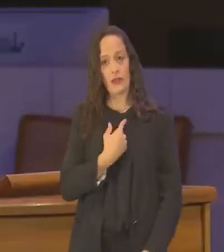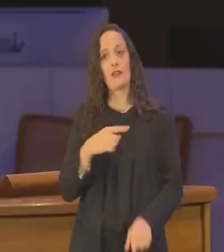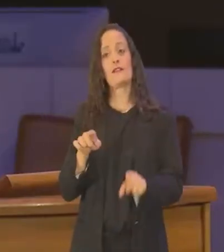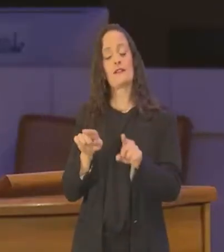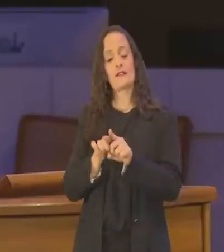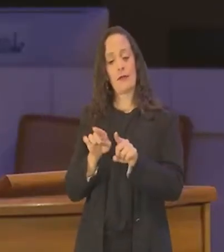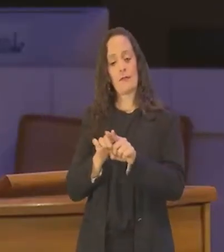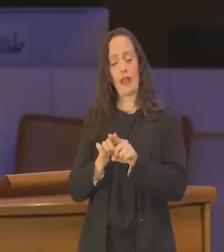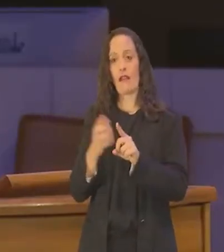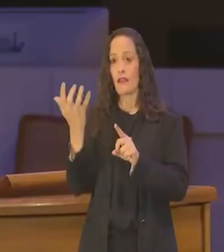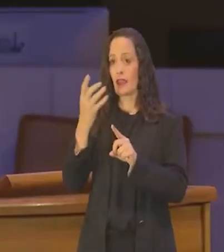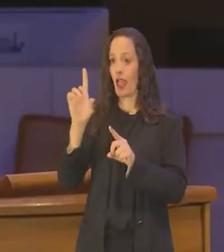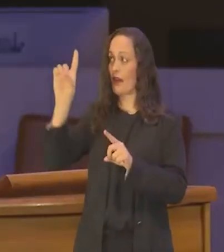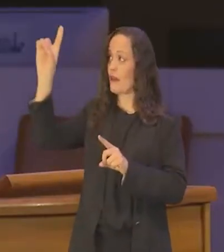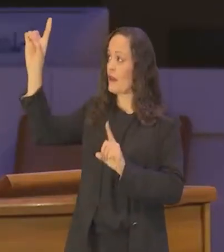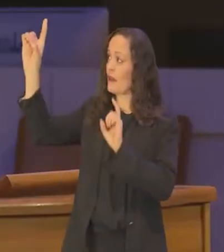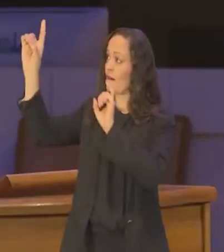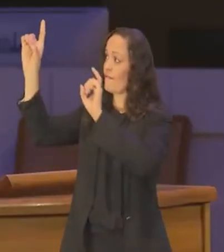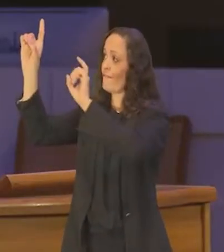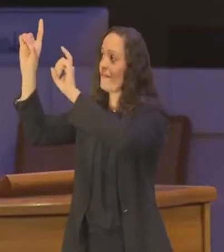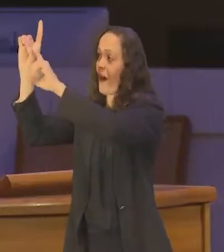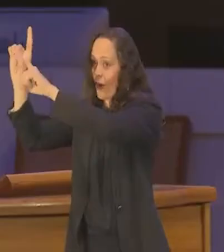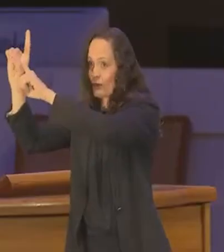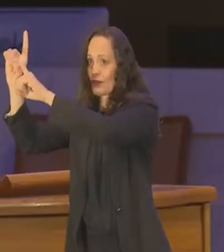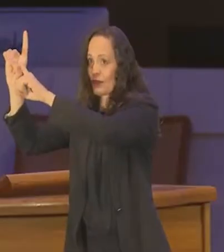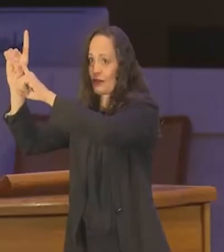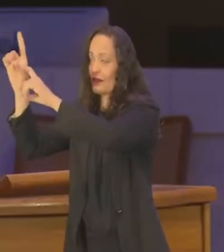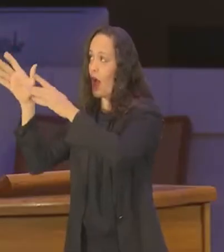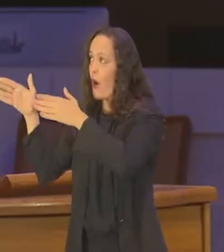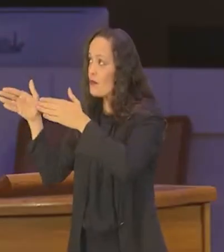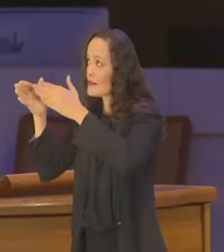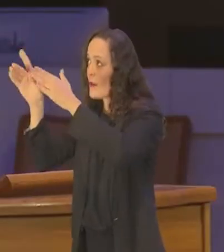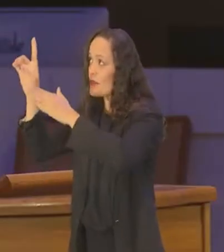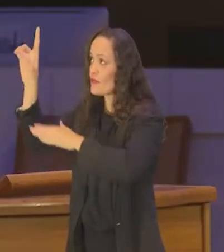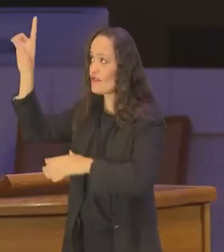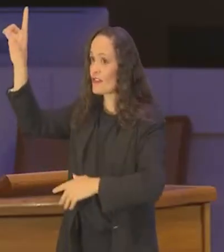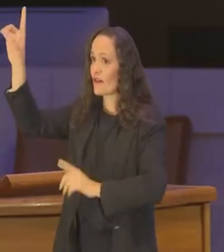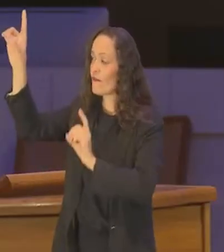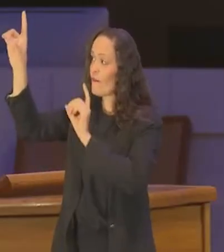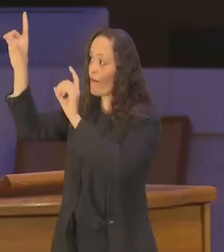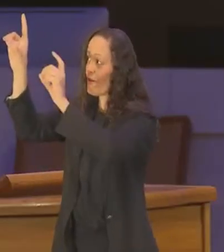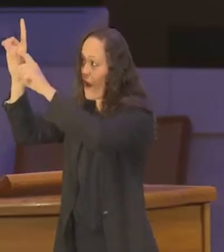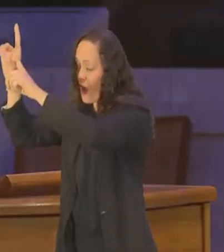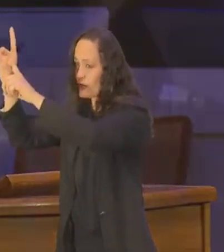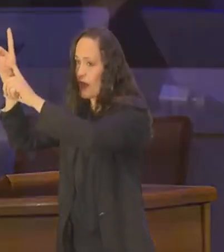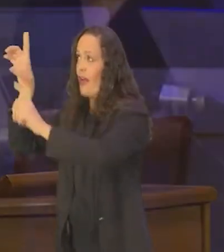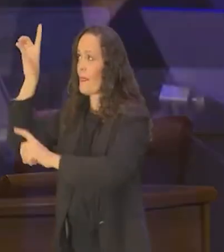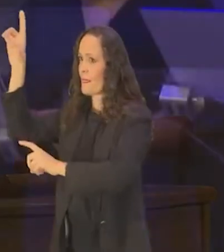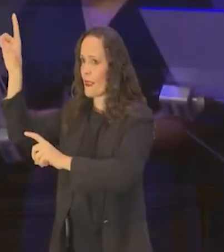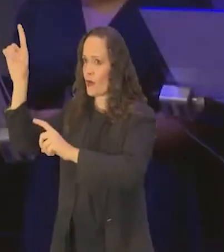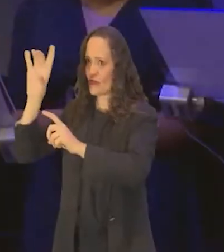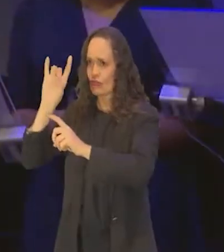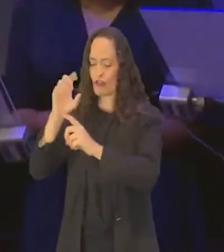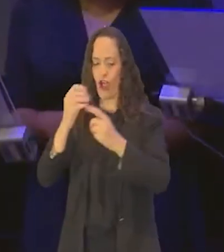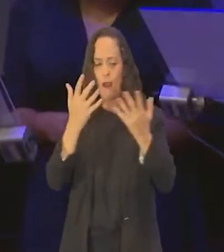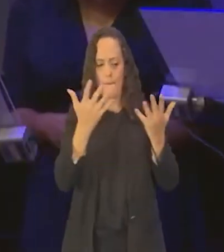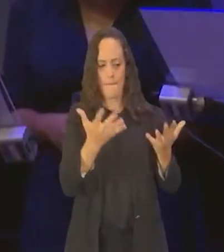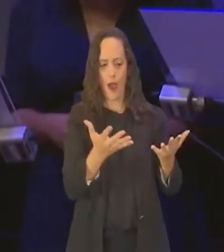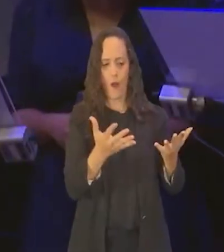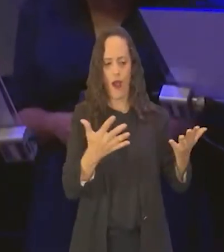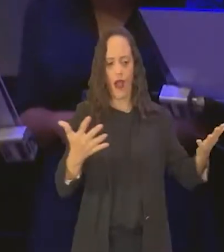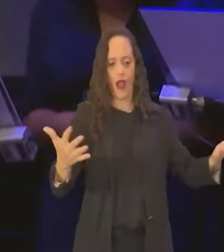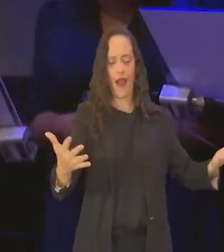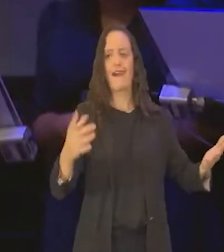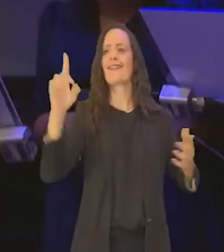de voltarmos ao Senhor e aos caminhos do Senhor, Ele não apenas abre os braços, mas Ele vai em